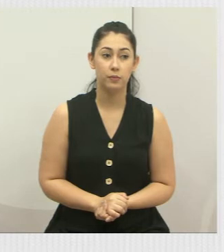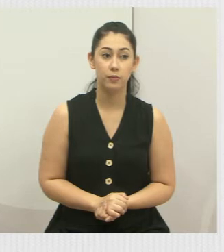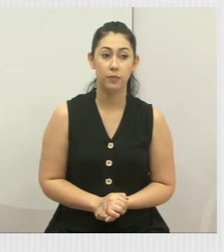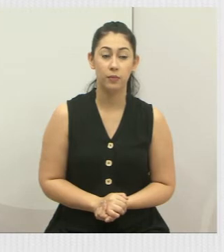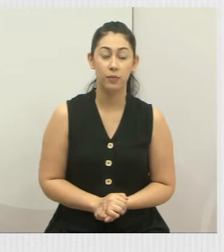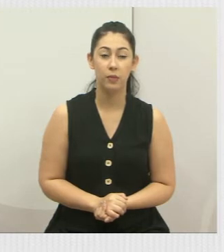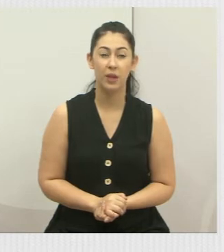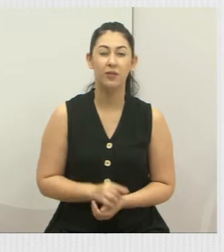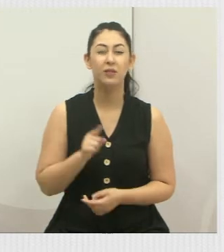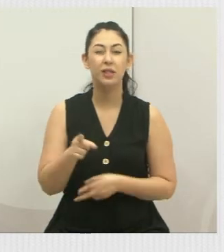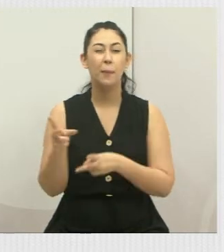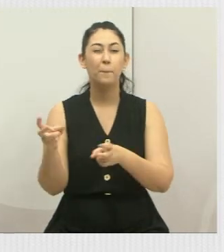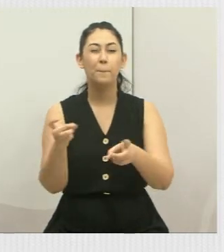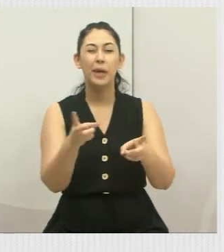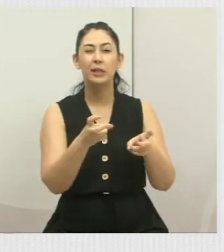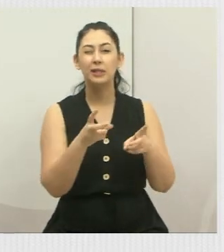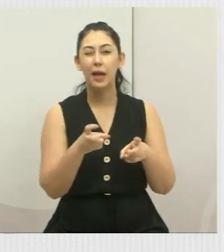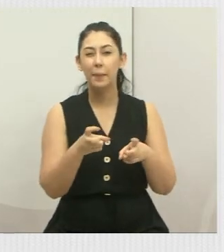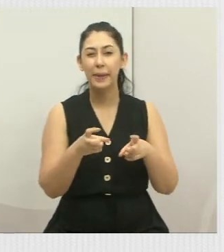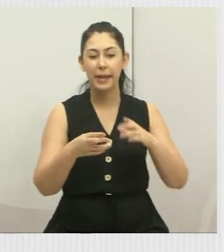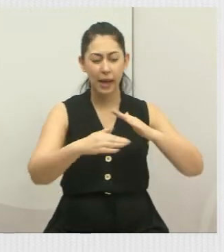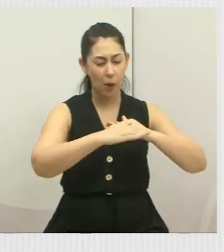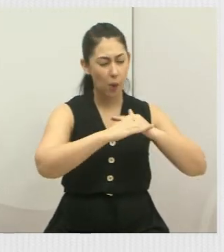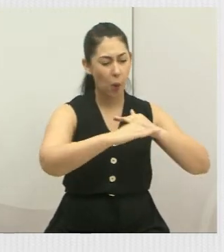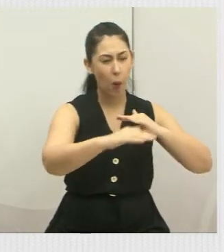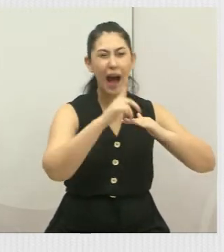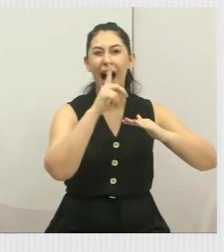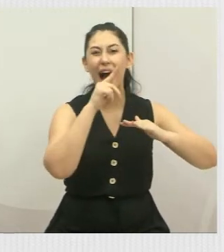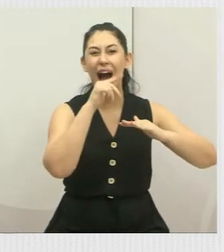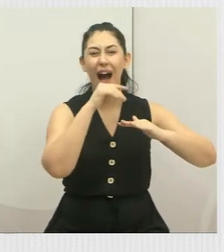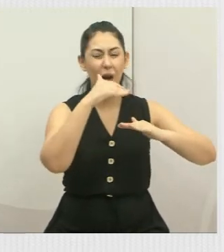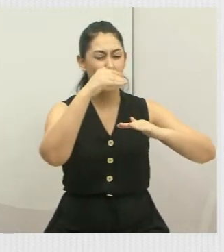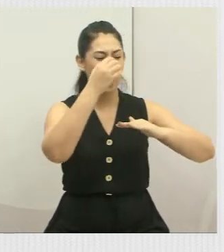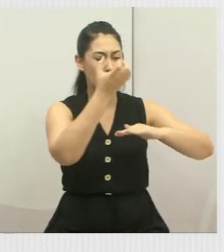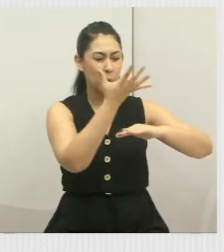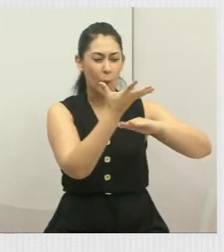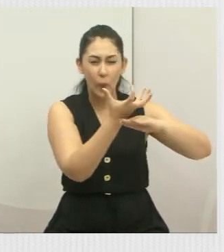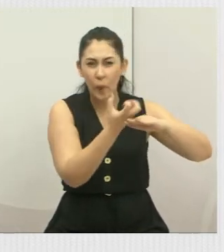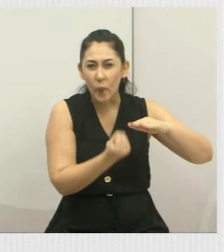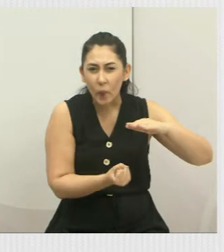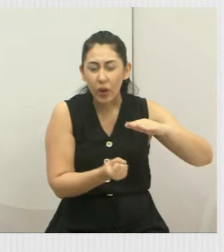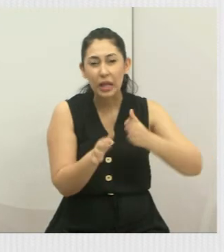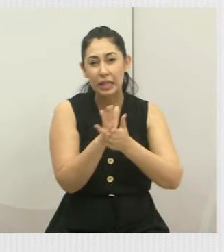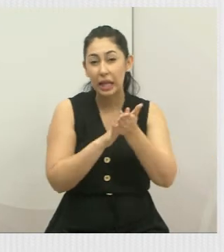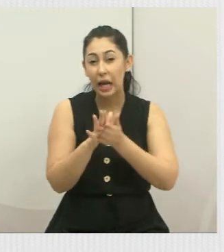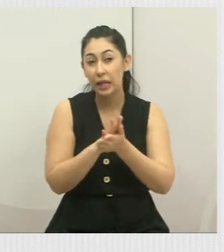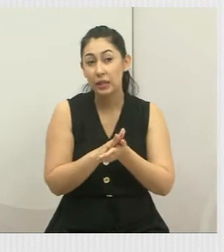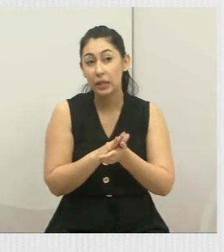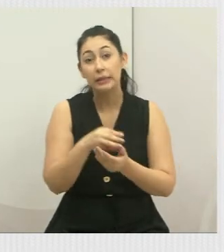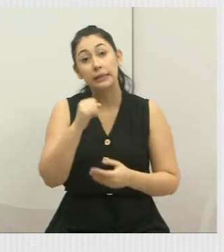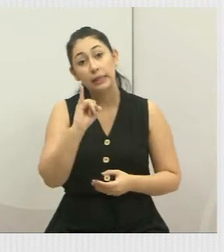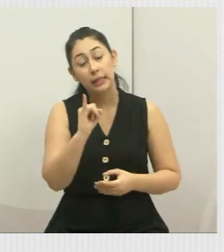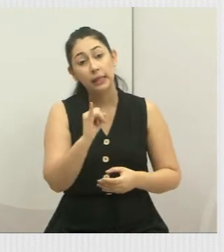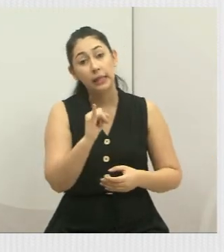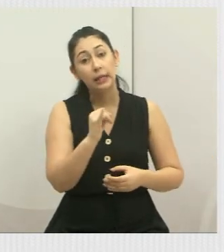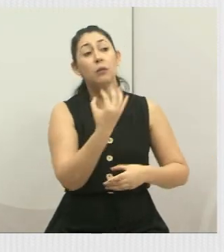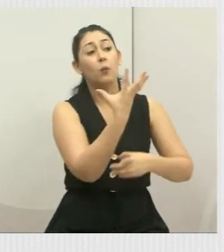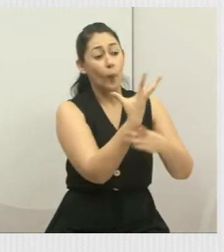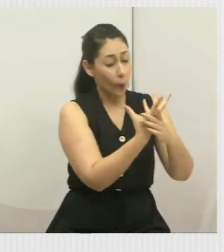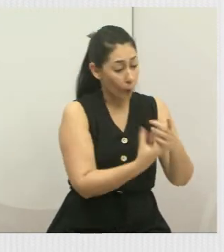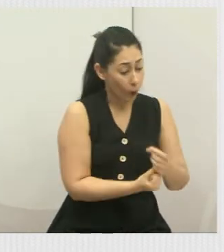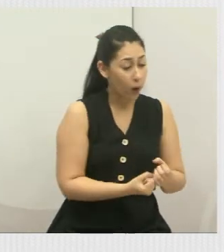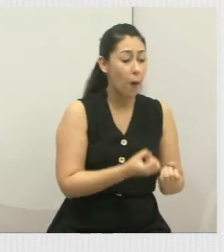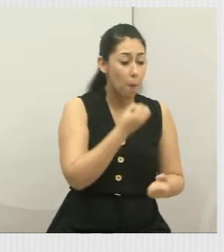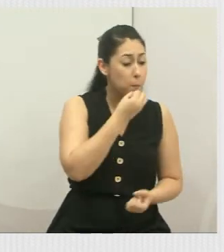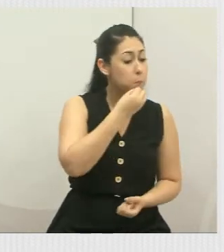Como você avalia a questão da impermeabilização do solo? Está tudo ótimo? Não, está tudo bom. Está regular?